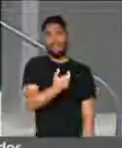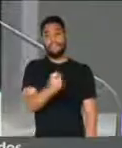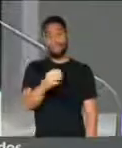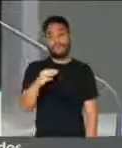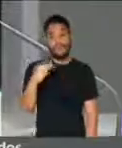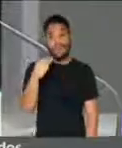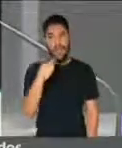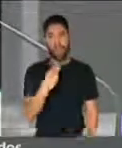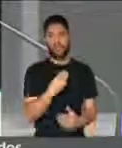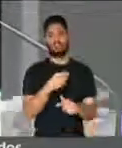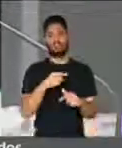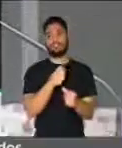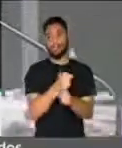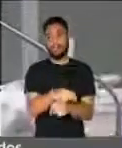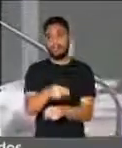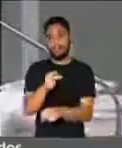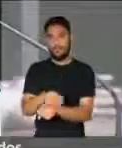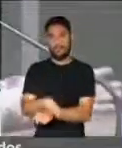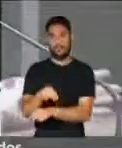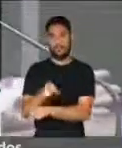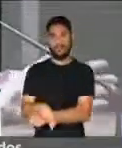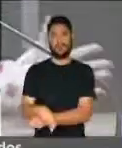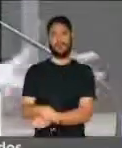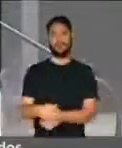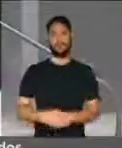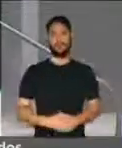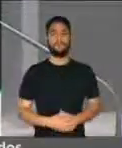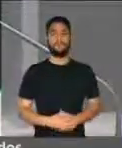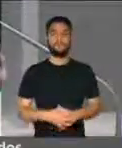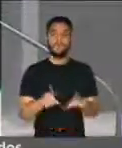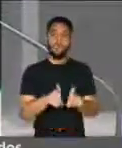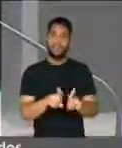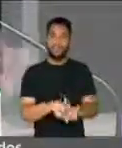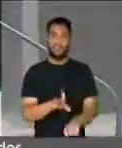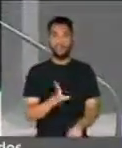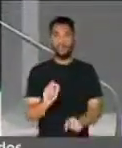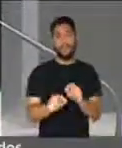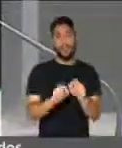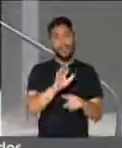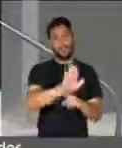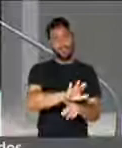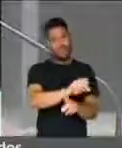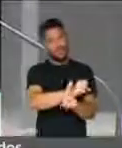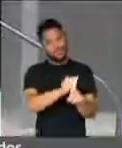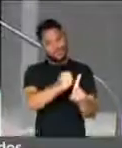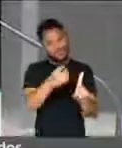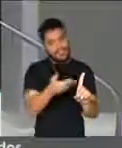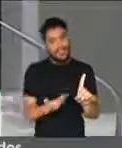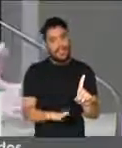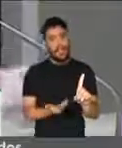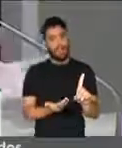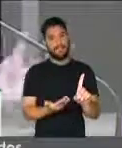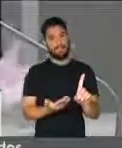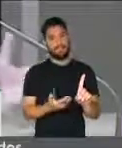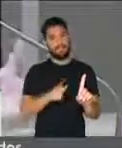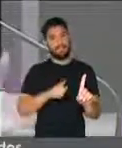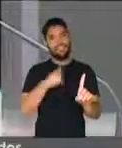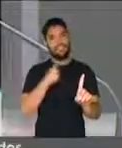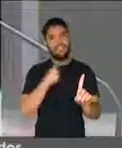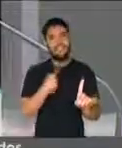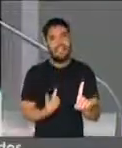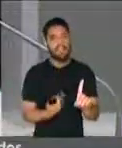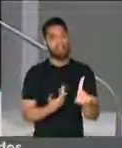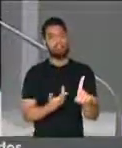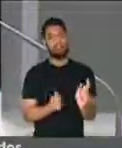de empregos e de criar uma sociedade de perspectiva, onde homens e mulheres trabalhadores tinham um sonho de